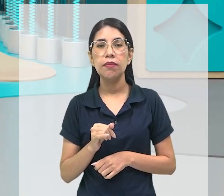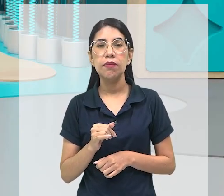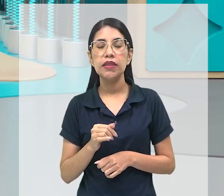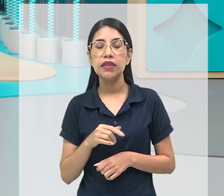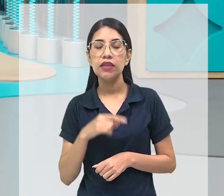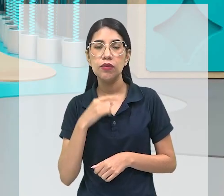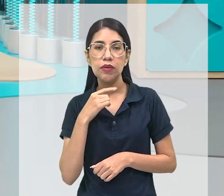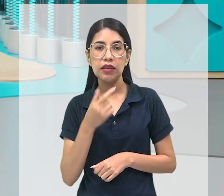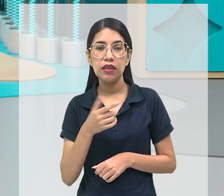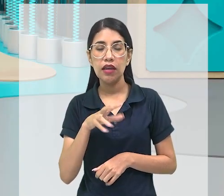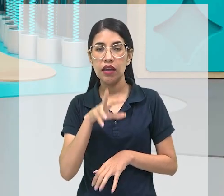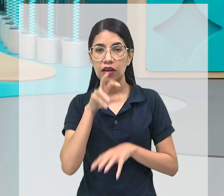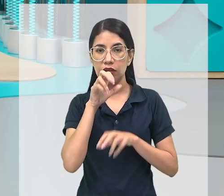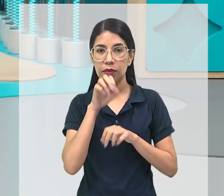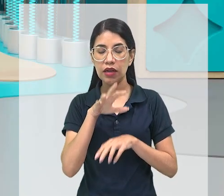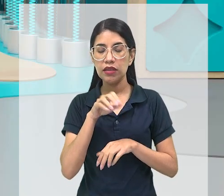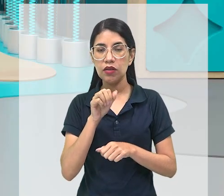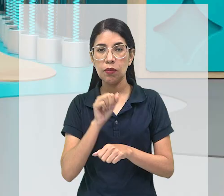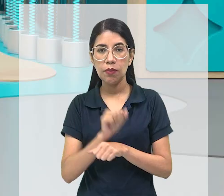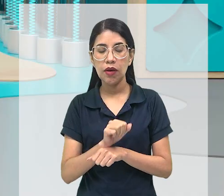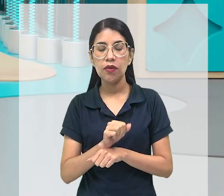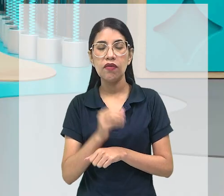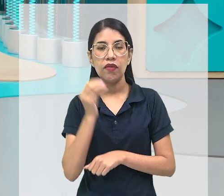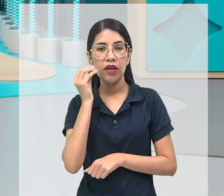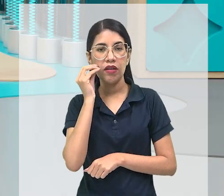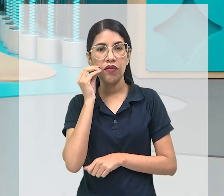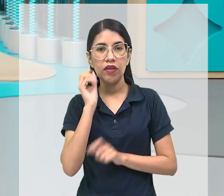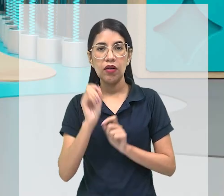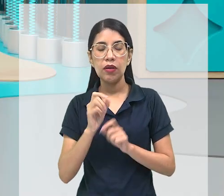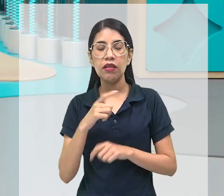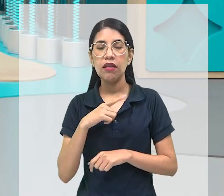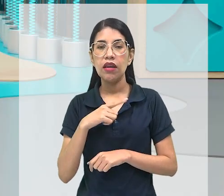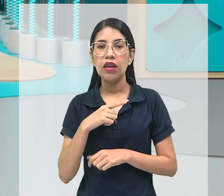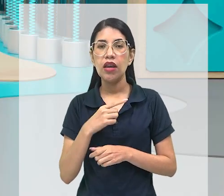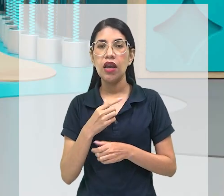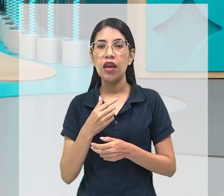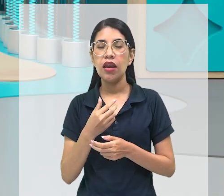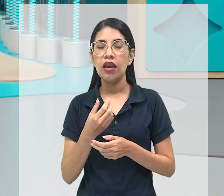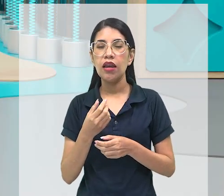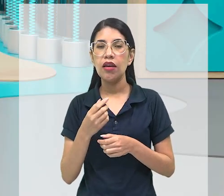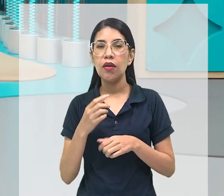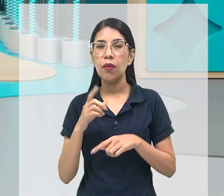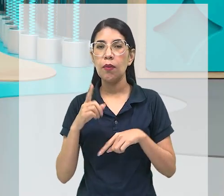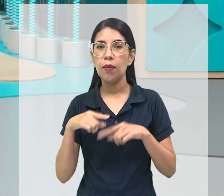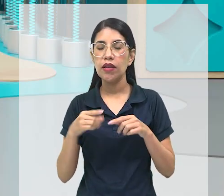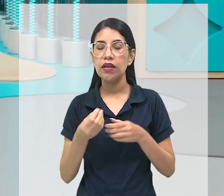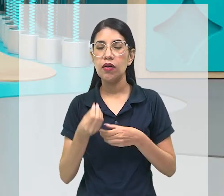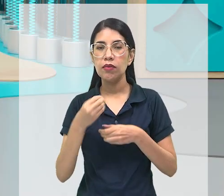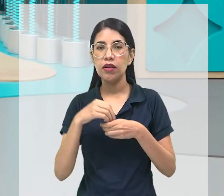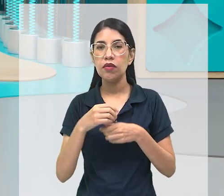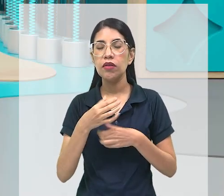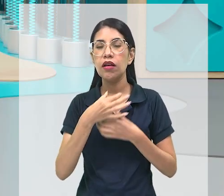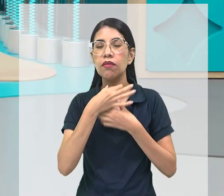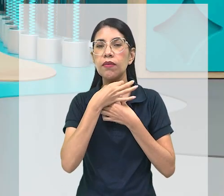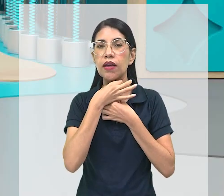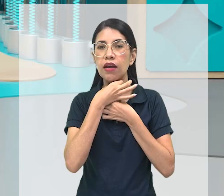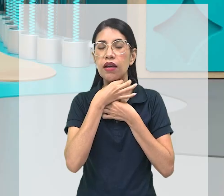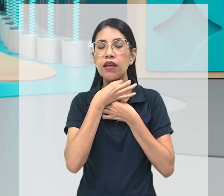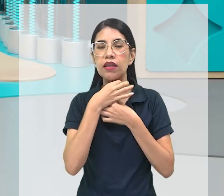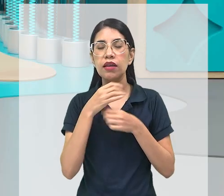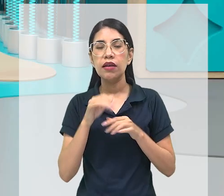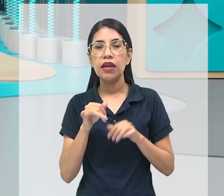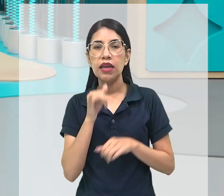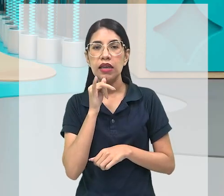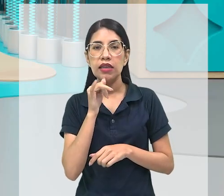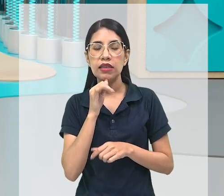Se não está tendo respiração, verifica se não tem alguma coisa obstruindo a respiração, digamos, se a pessoa de repente estiver